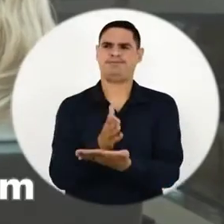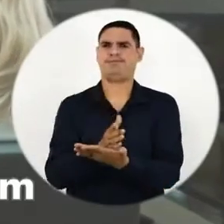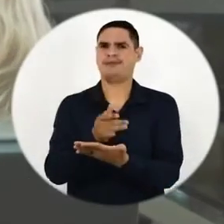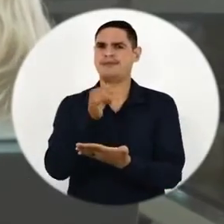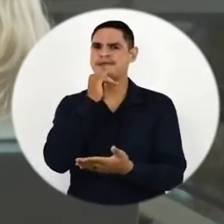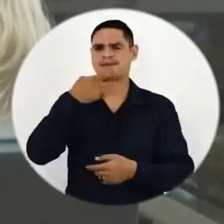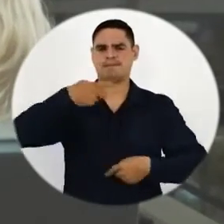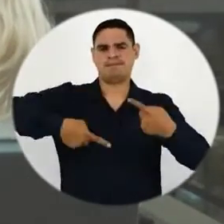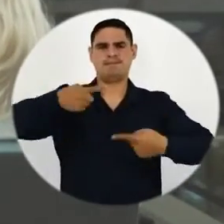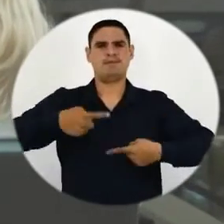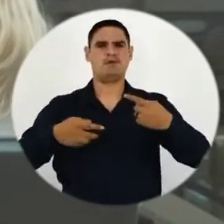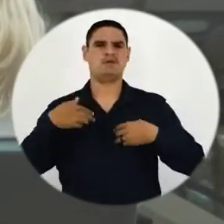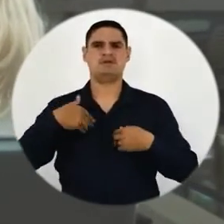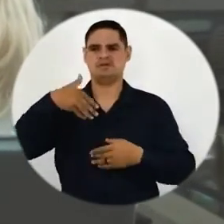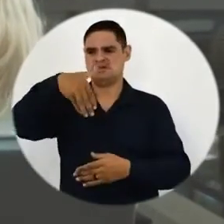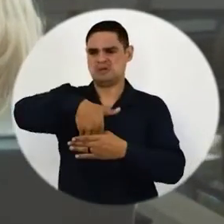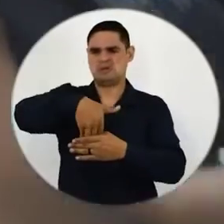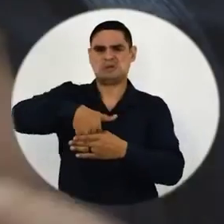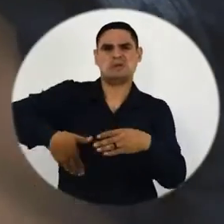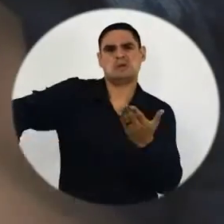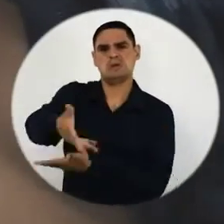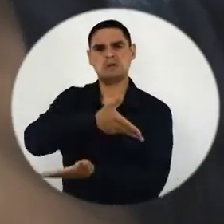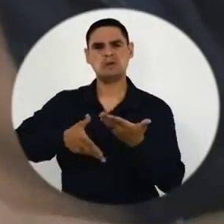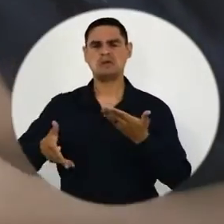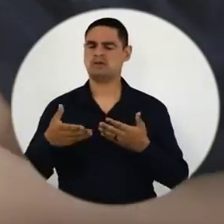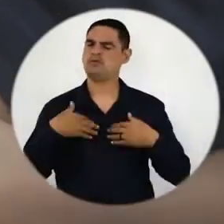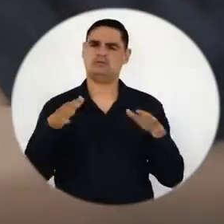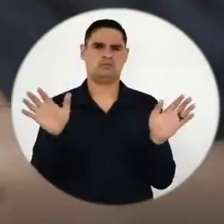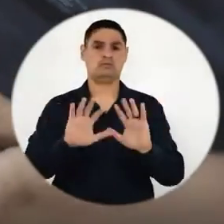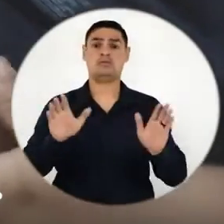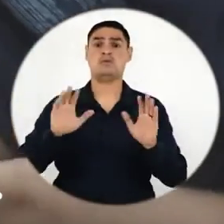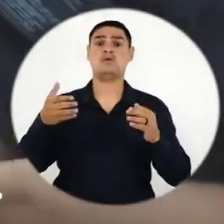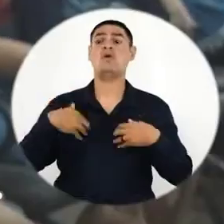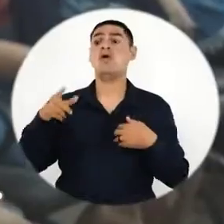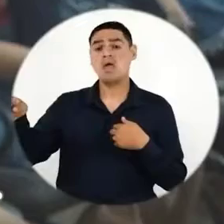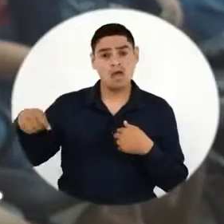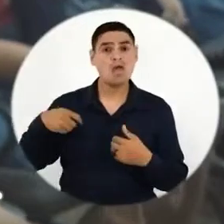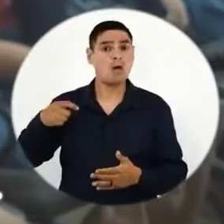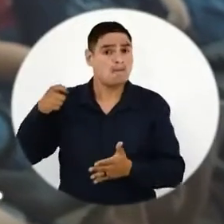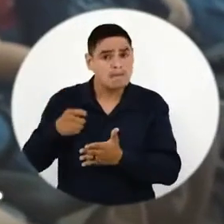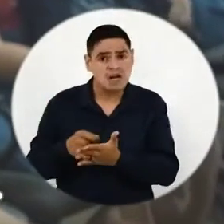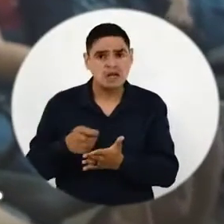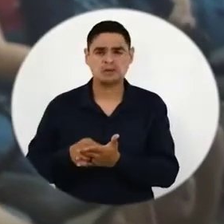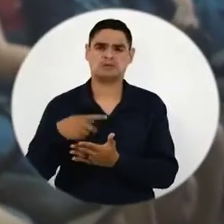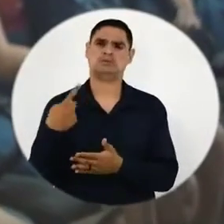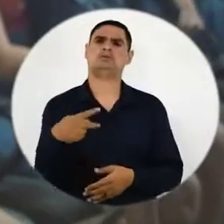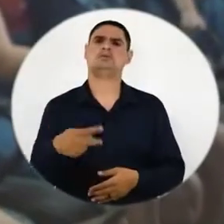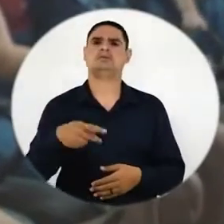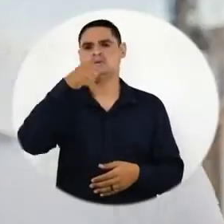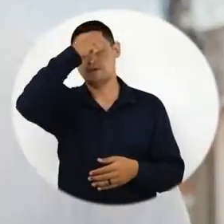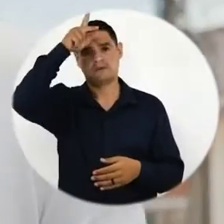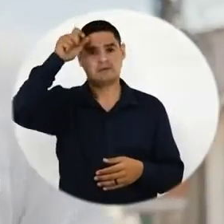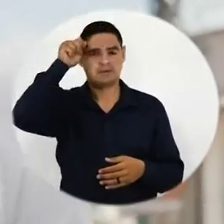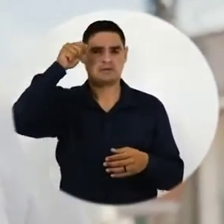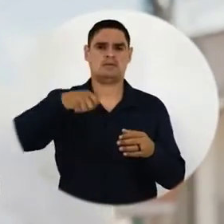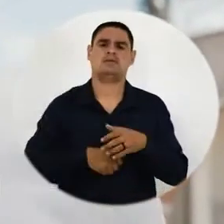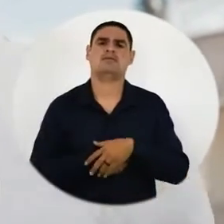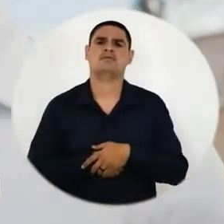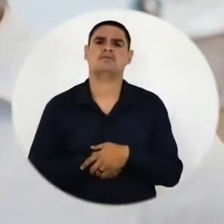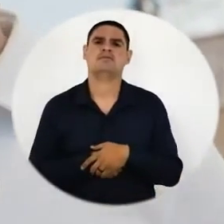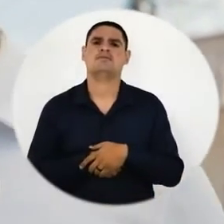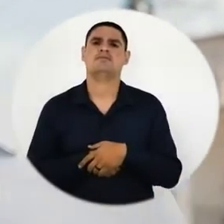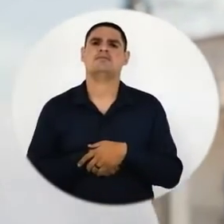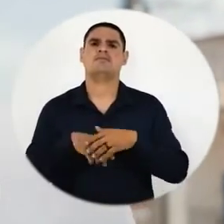políticos usarem consultas como moeda de troca. Isso não é favor, isso é obrigação da prefeitura. A